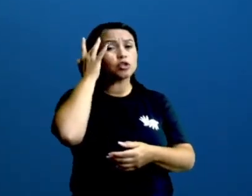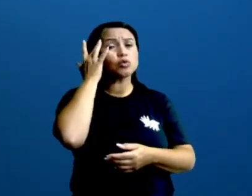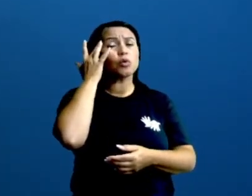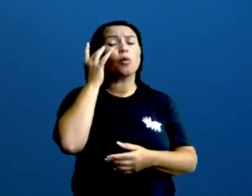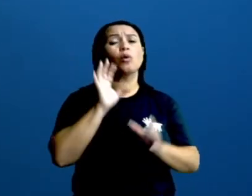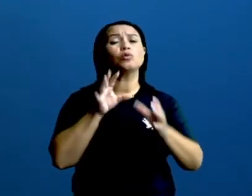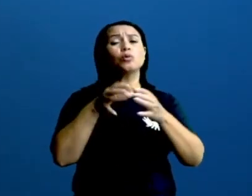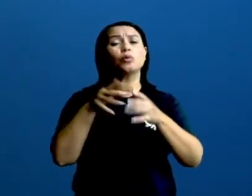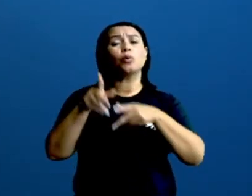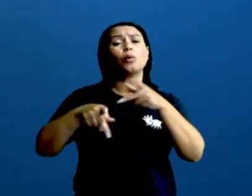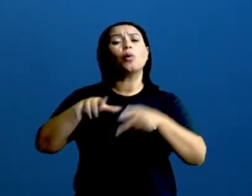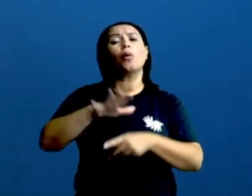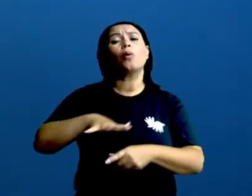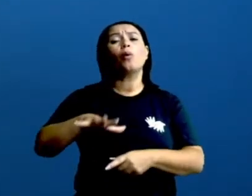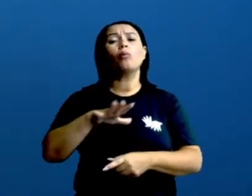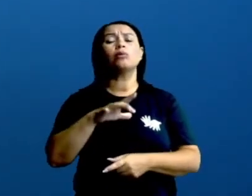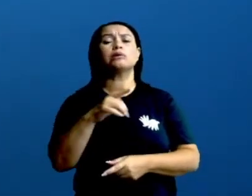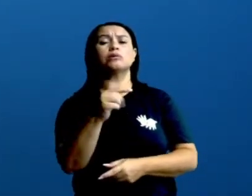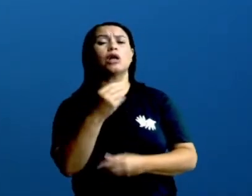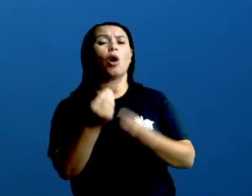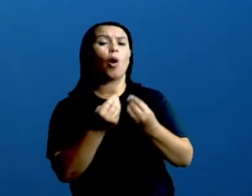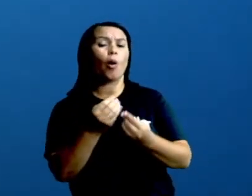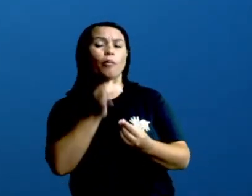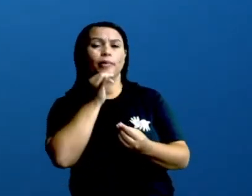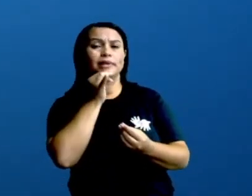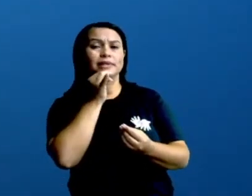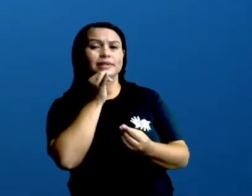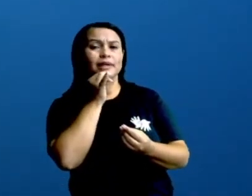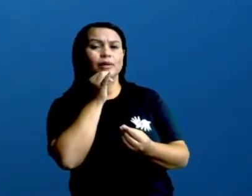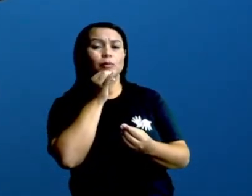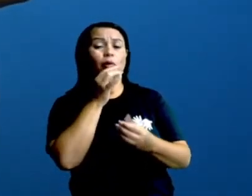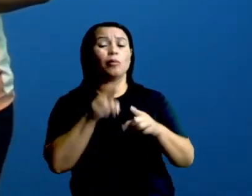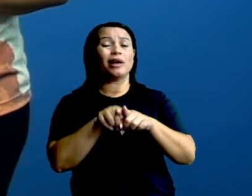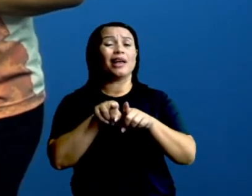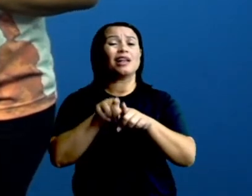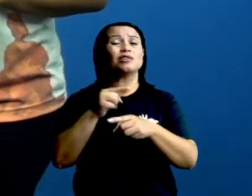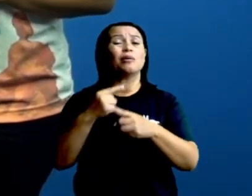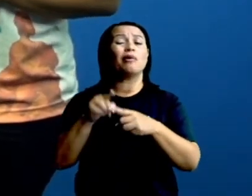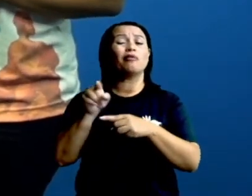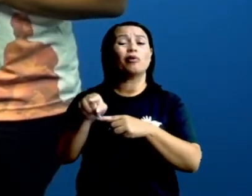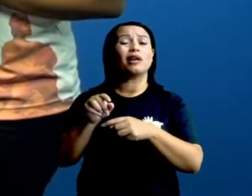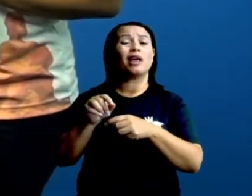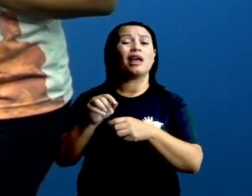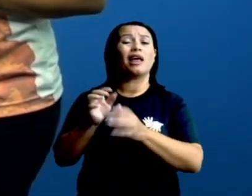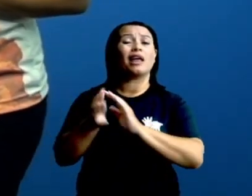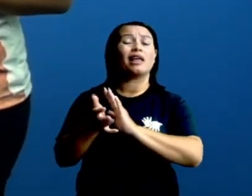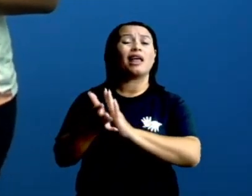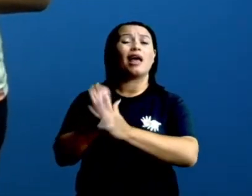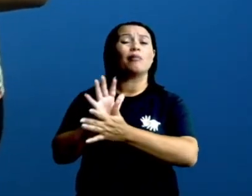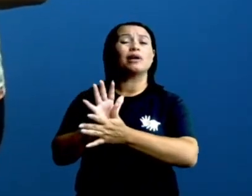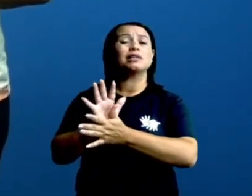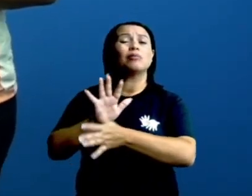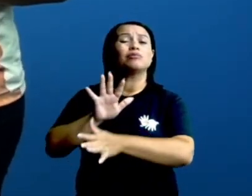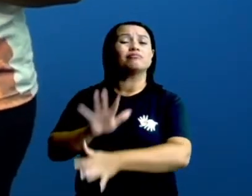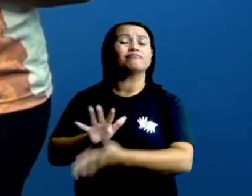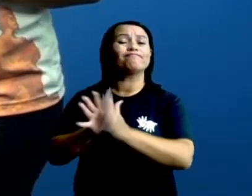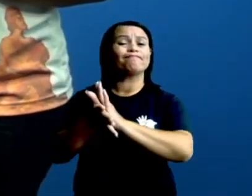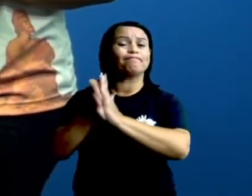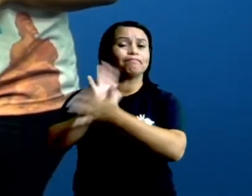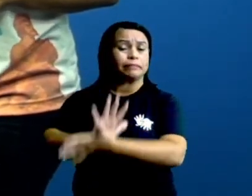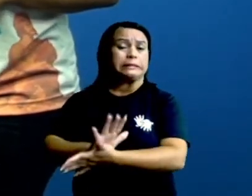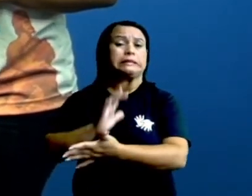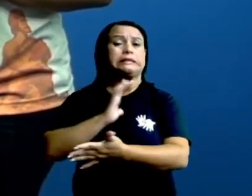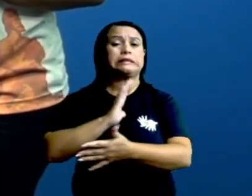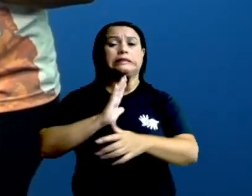que muitas vezes foram oprimidos e que não tem espaço nos documentos oficiais, tá certo? E aí a gente vê que, por exemplo, atualmente o número